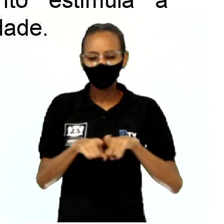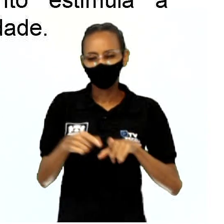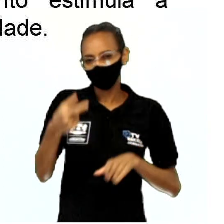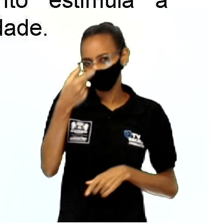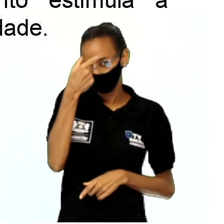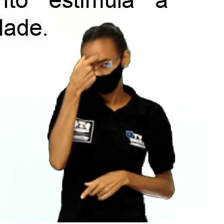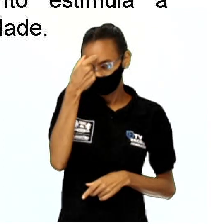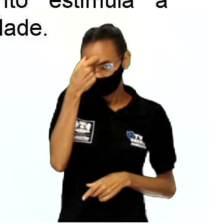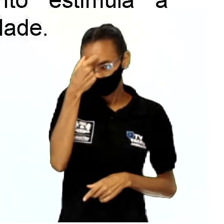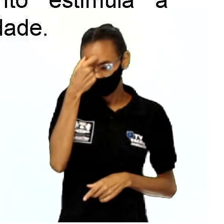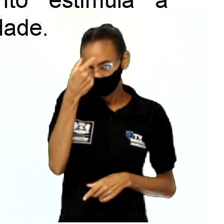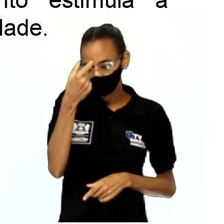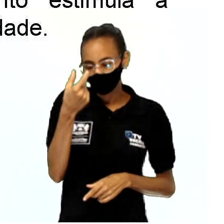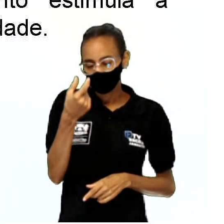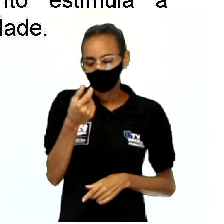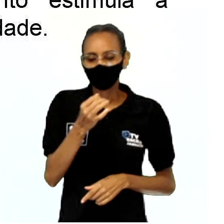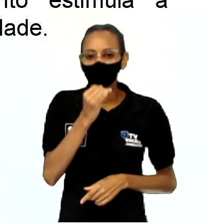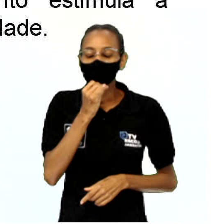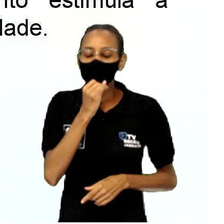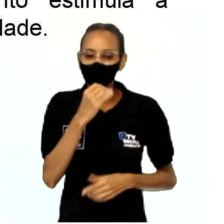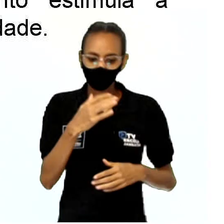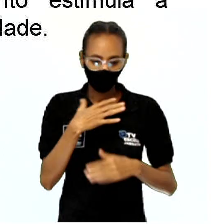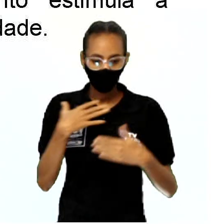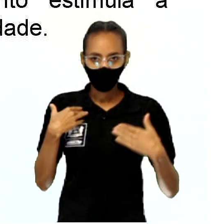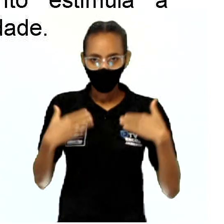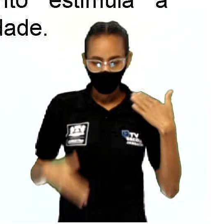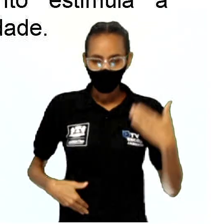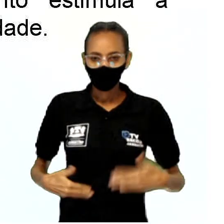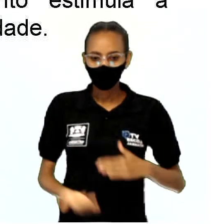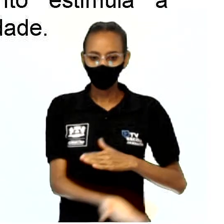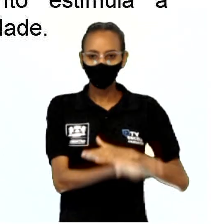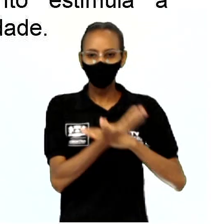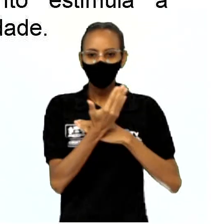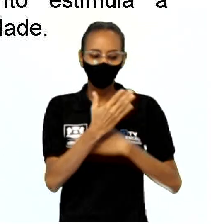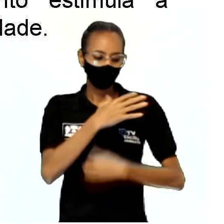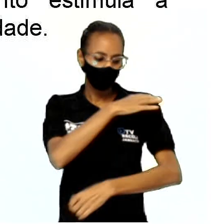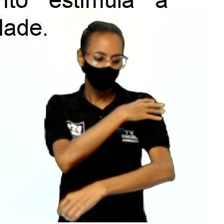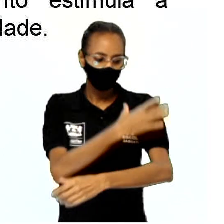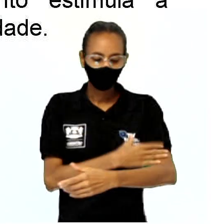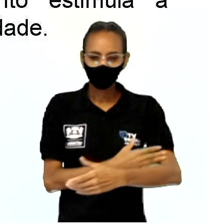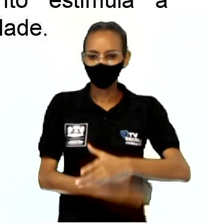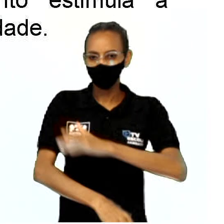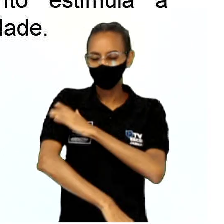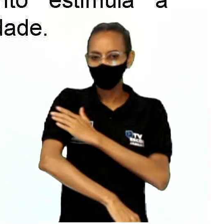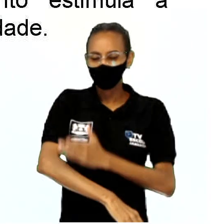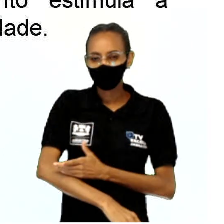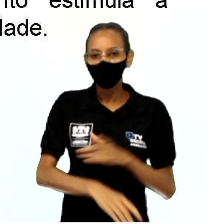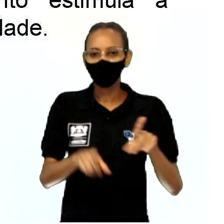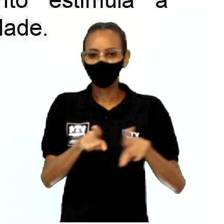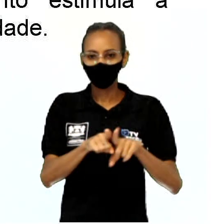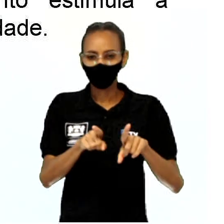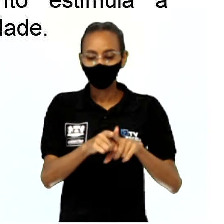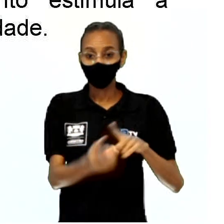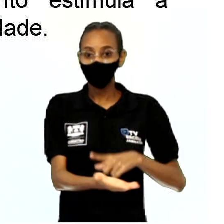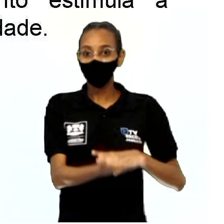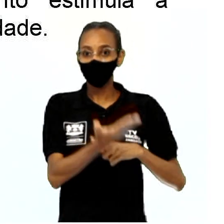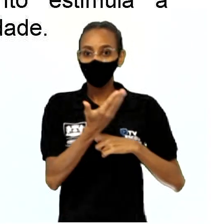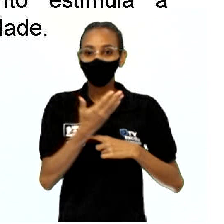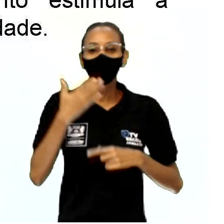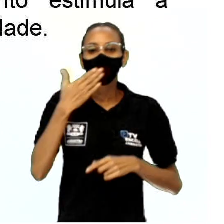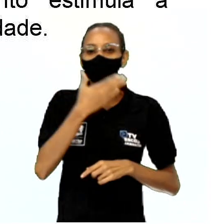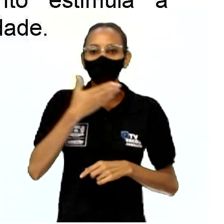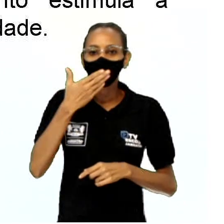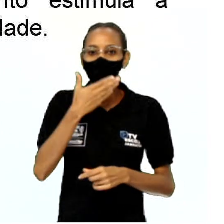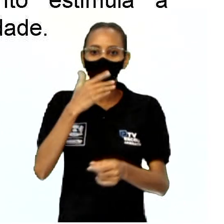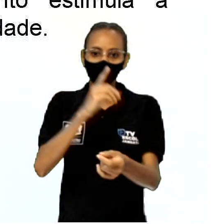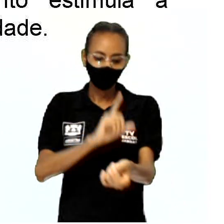mente, como o aumento da massa muscular, o controle da glicemia, que é o açúcar no sangue, a pressão